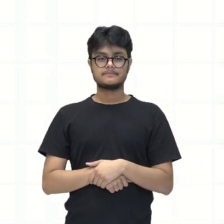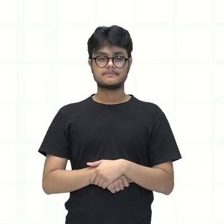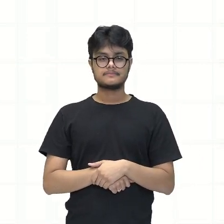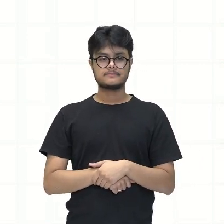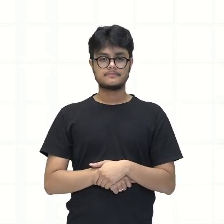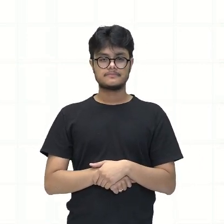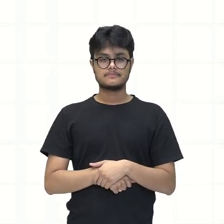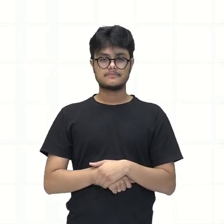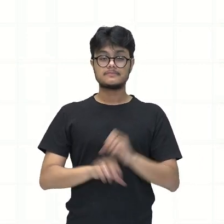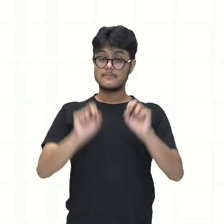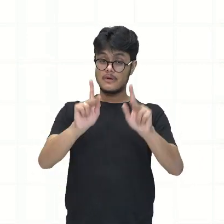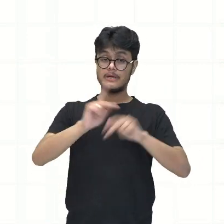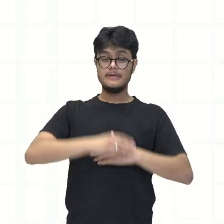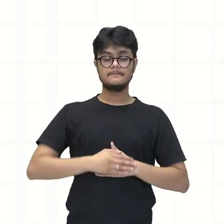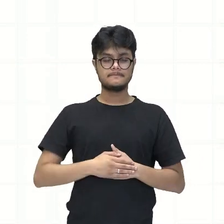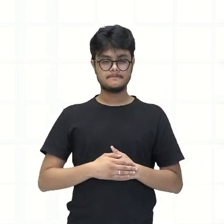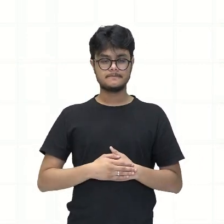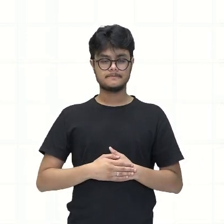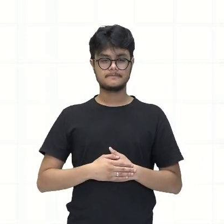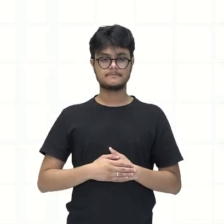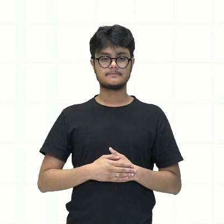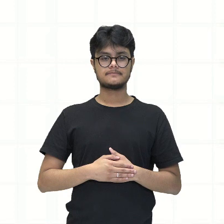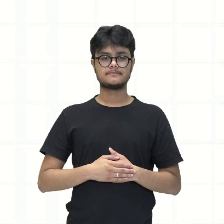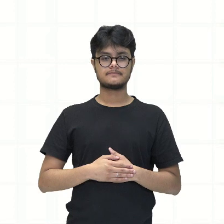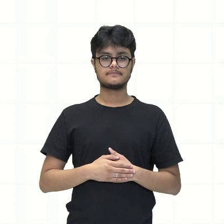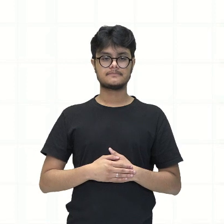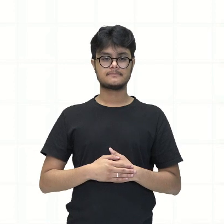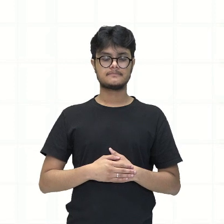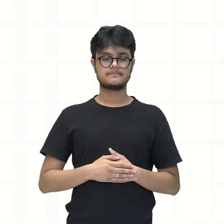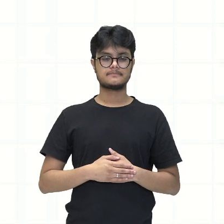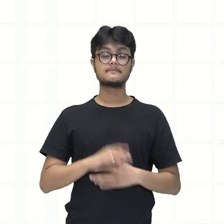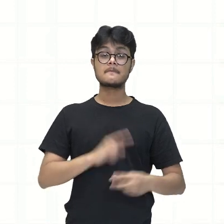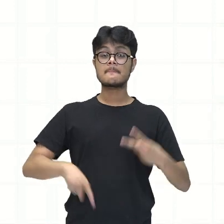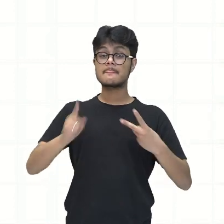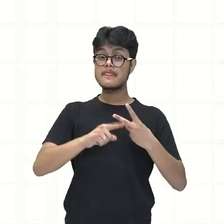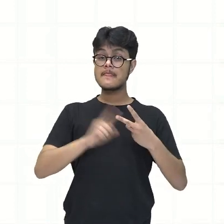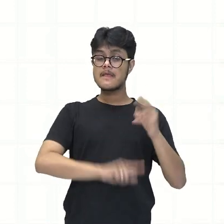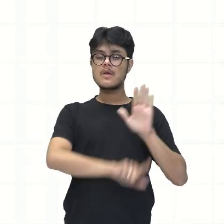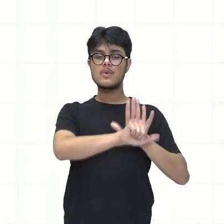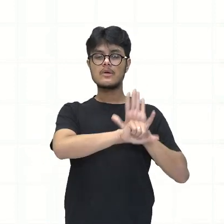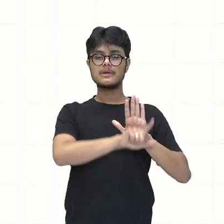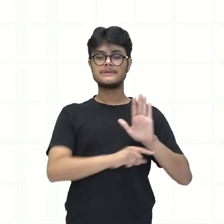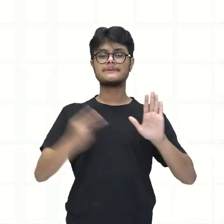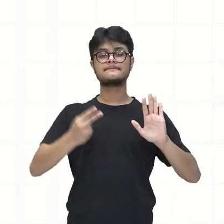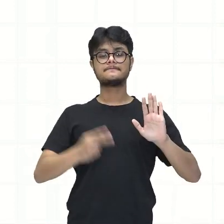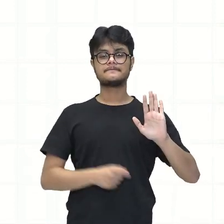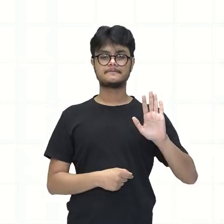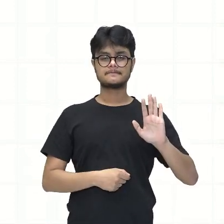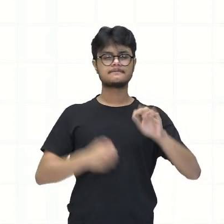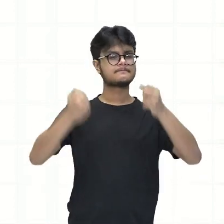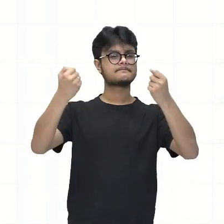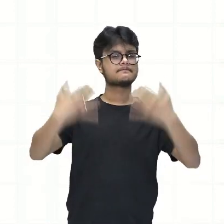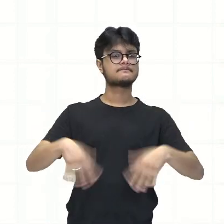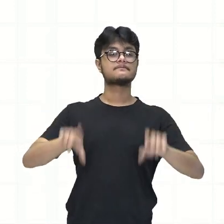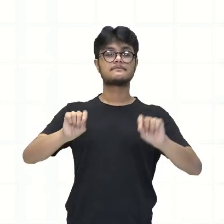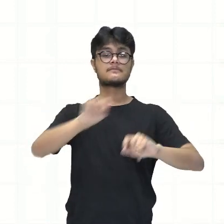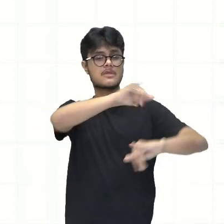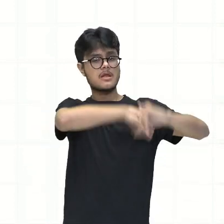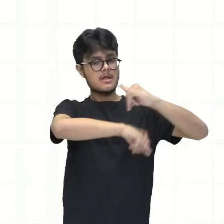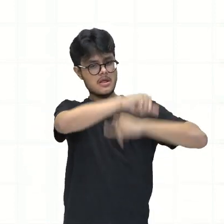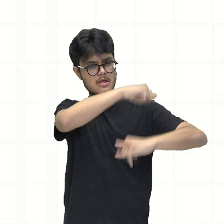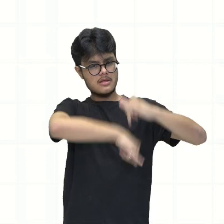da conservação da energia. Já a segunda lei aborda sobre o sentido